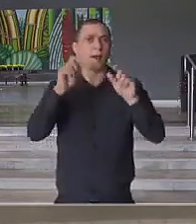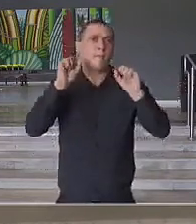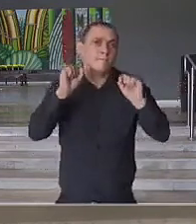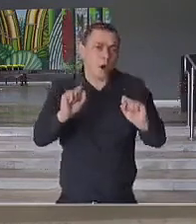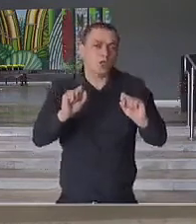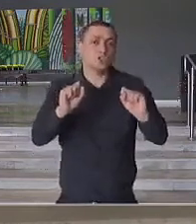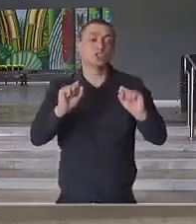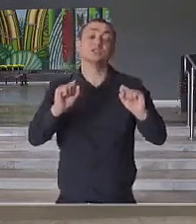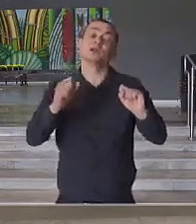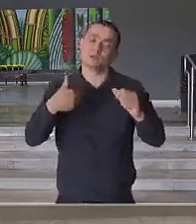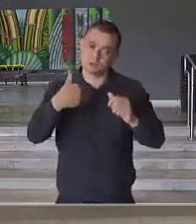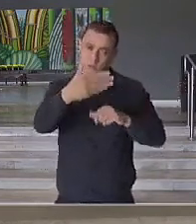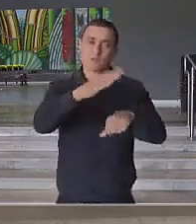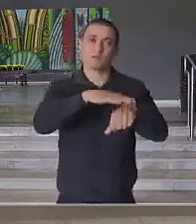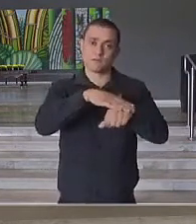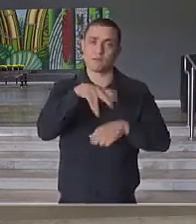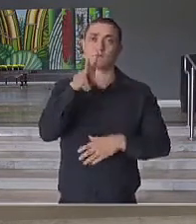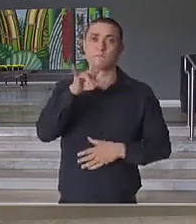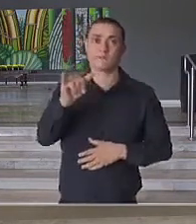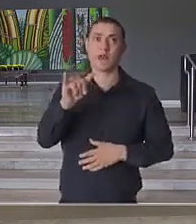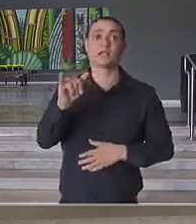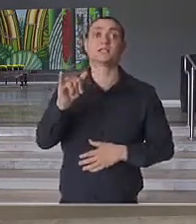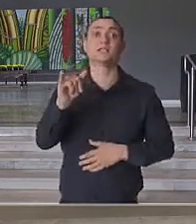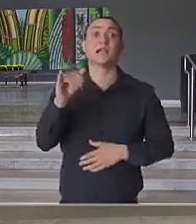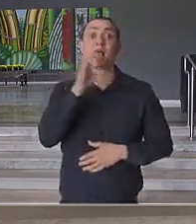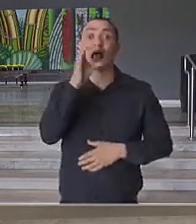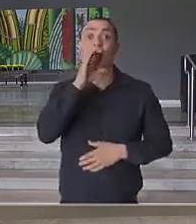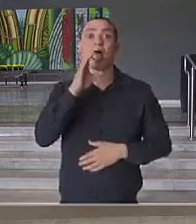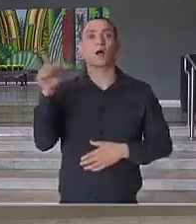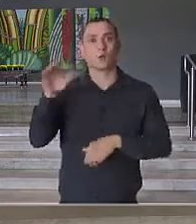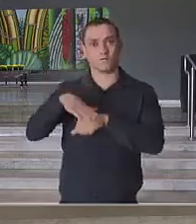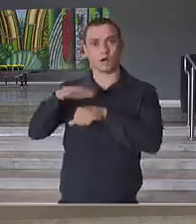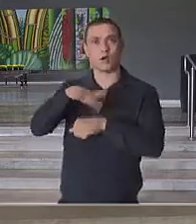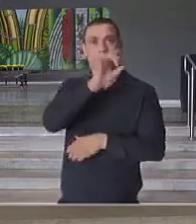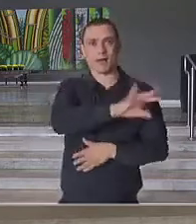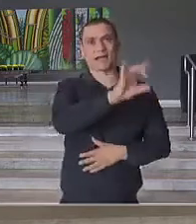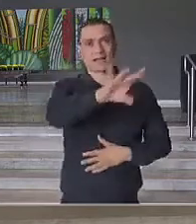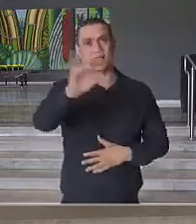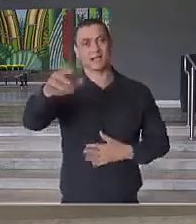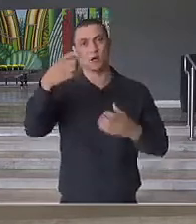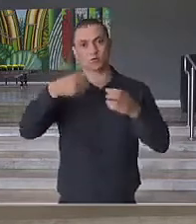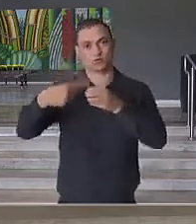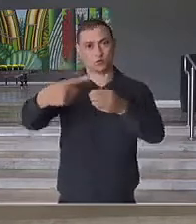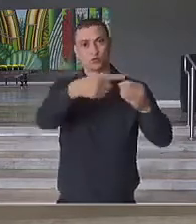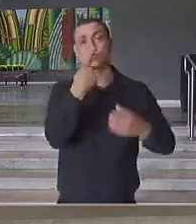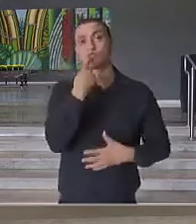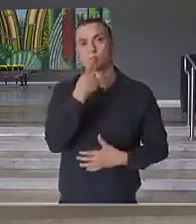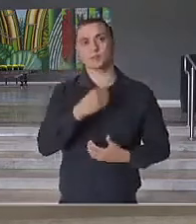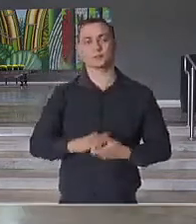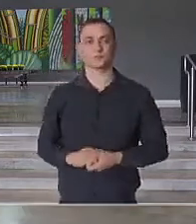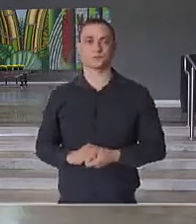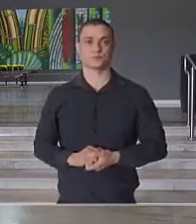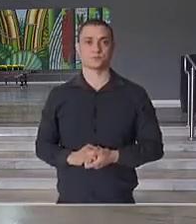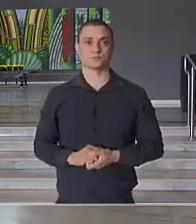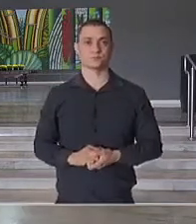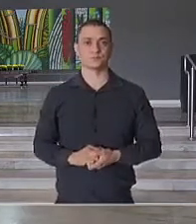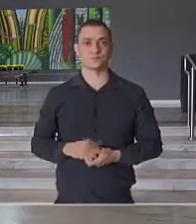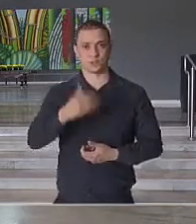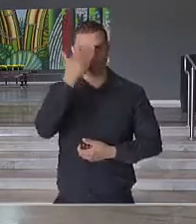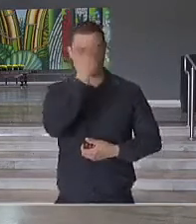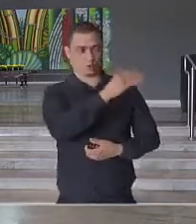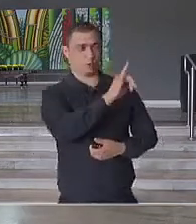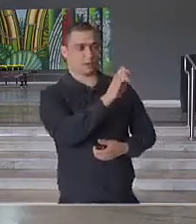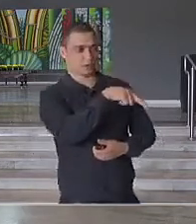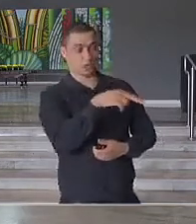possibilidade e assim o faremos emergencialmente, como disse, para cada uma das regiões comprometidas. Obrigado, Jean